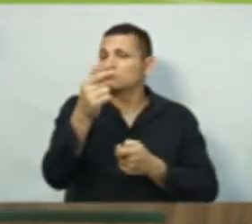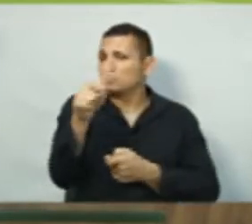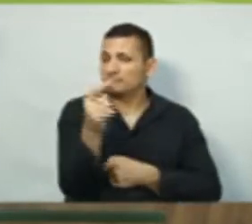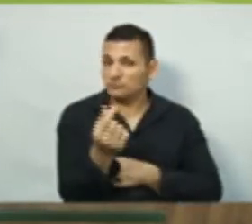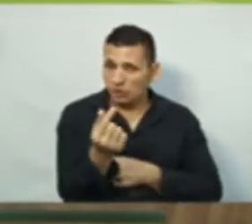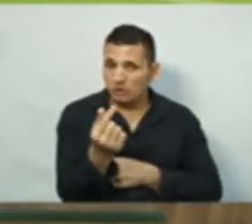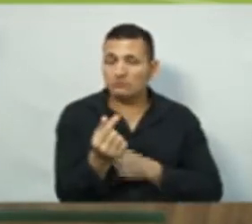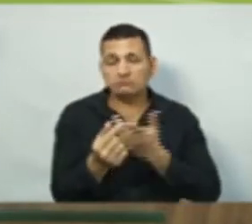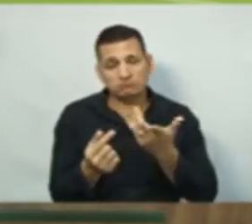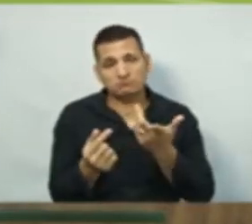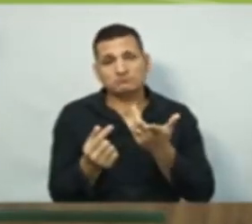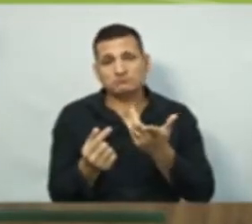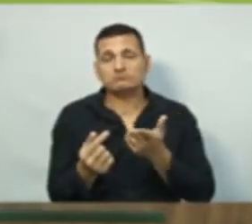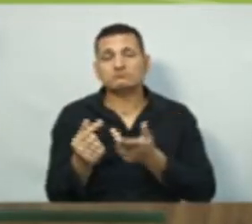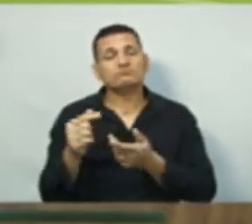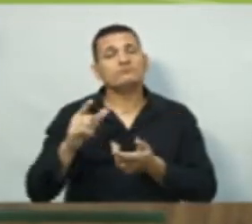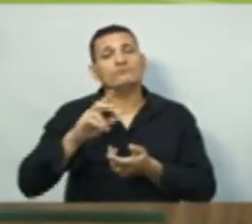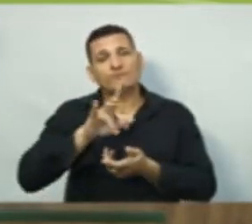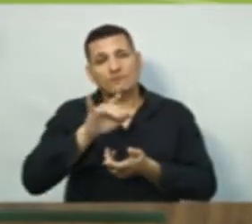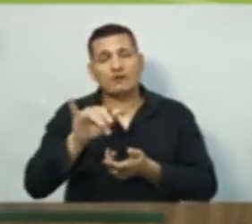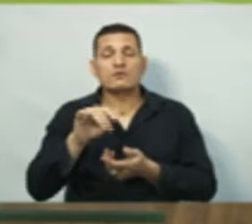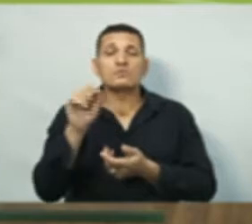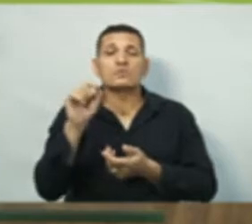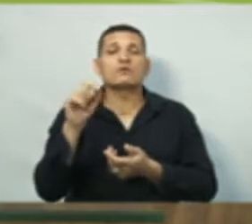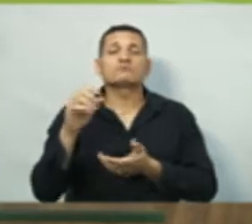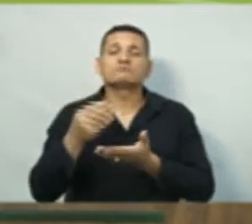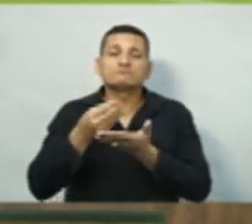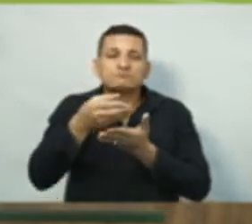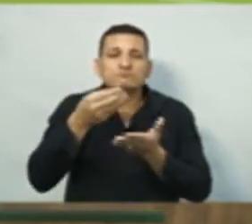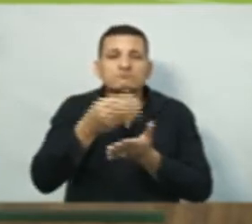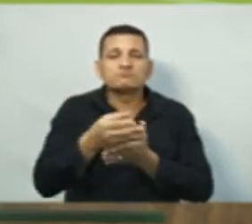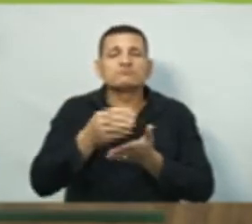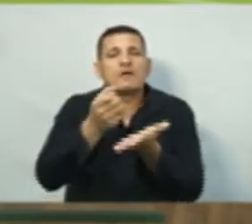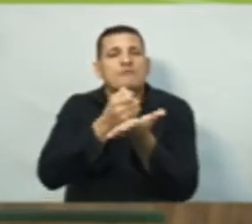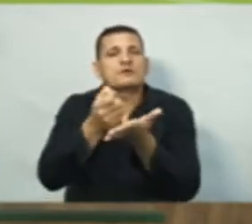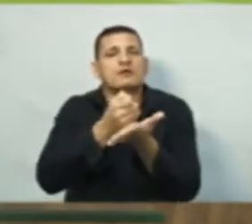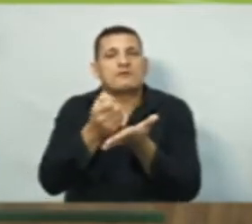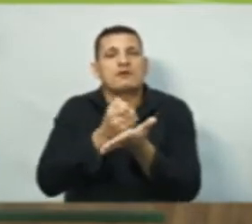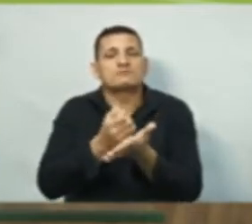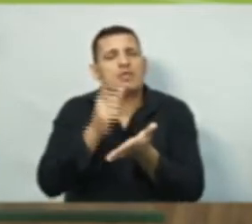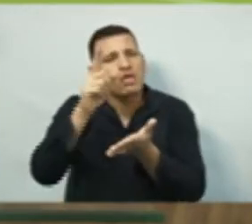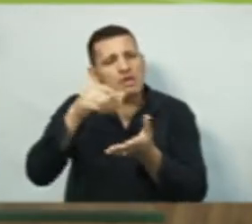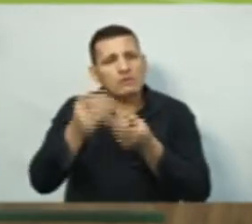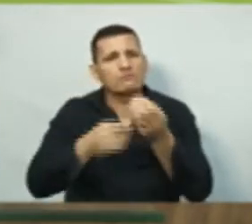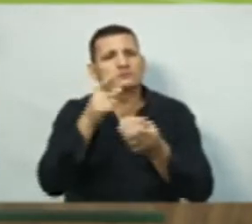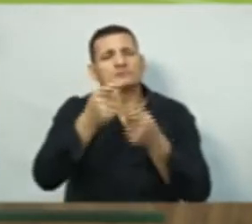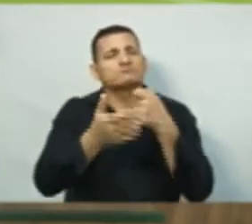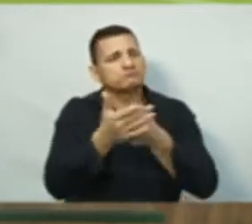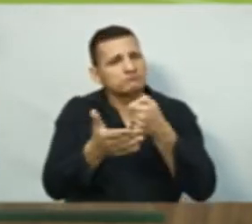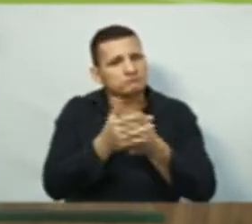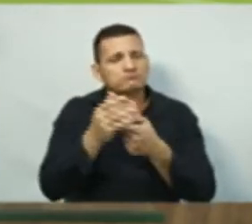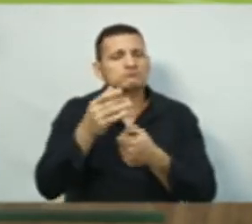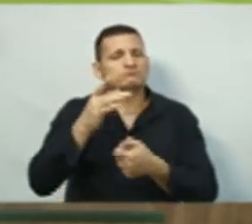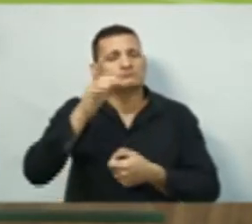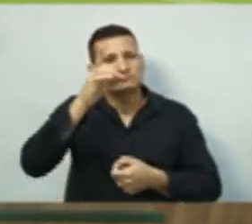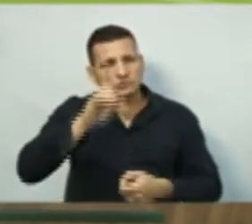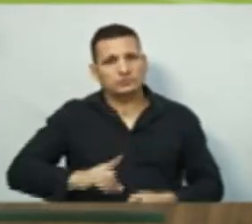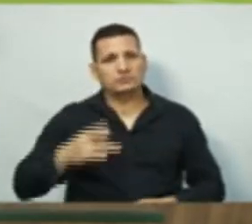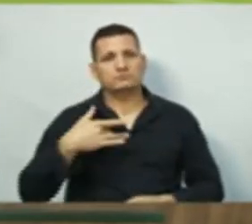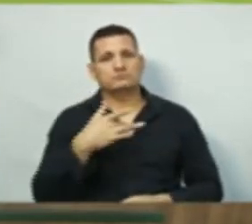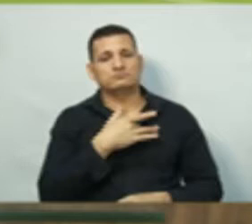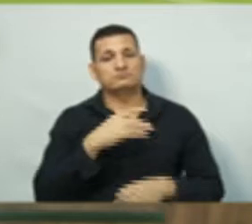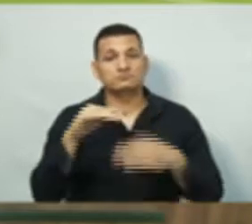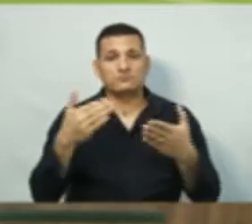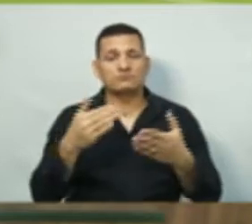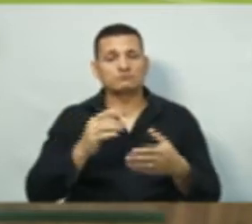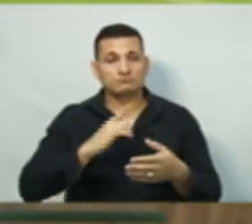econômicas, vai ser fornecido a vocês medicamentos. É a forma de exercer esse direito à saúde. Então, temos